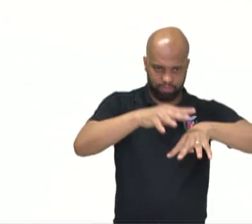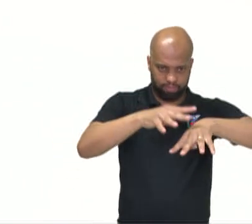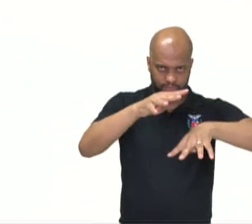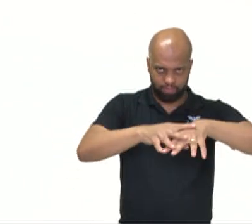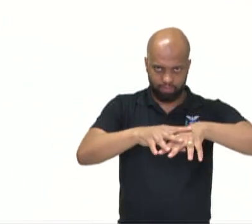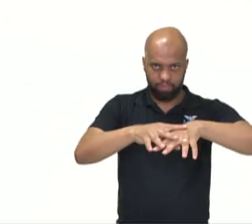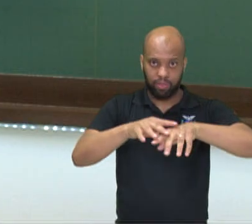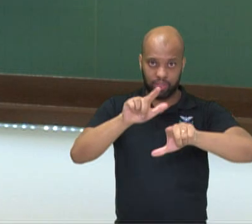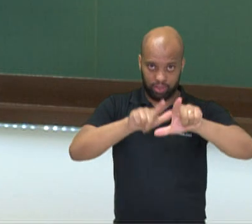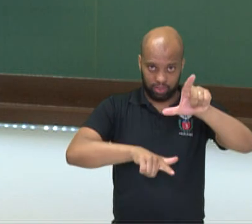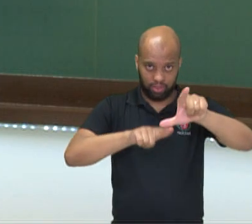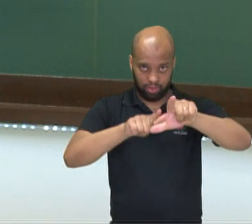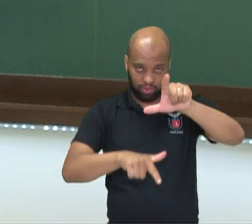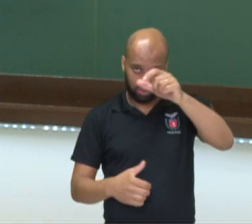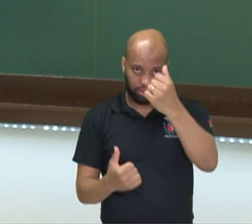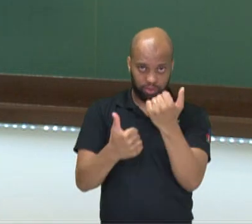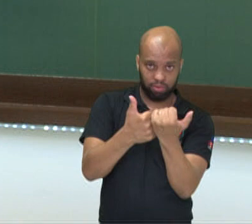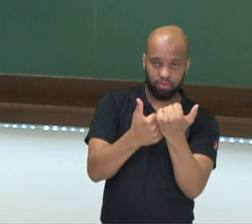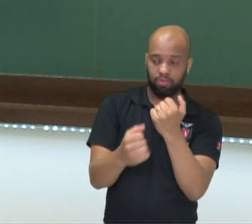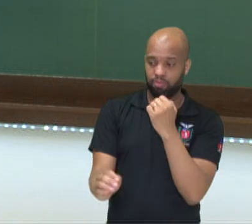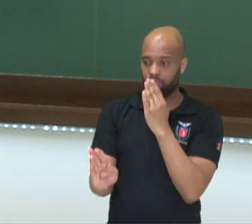problemas?